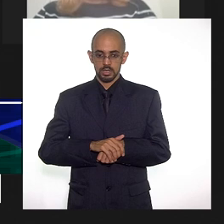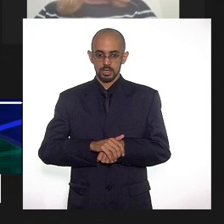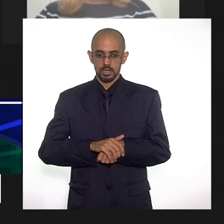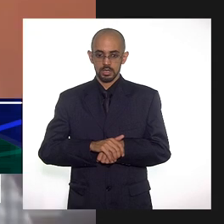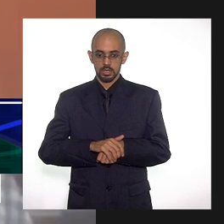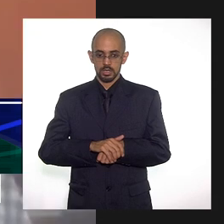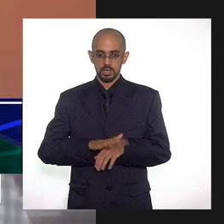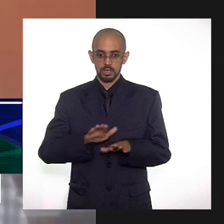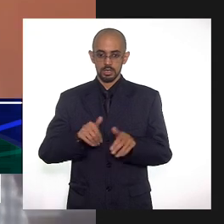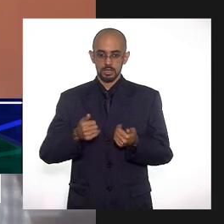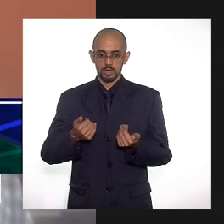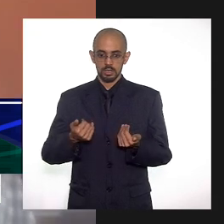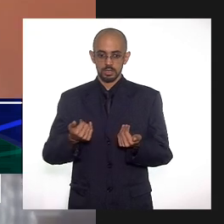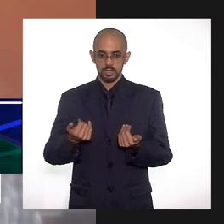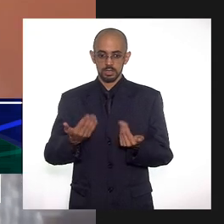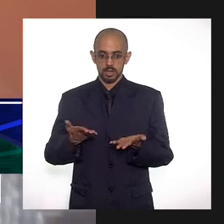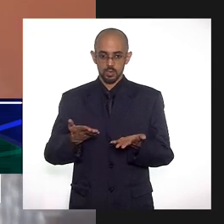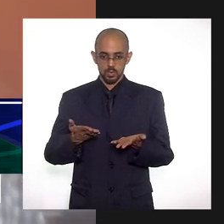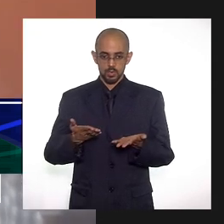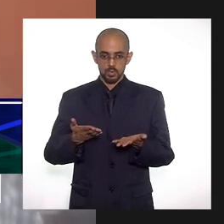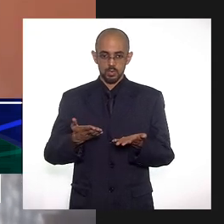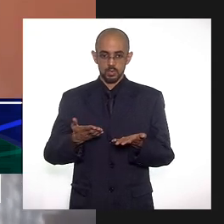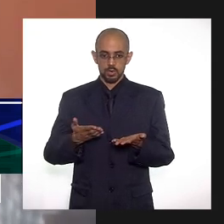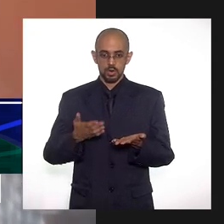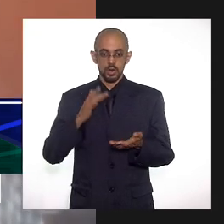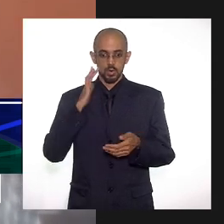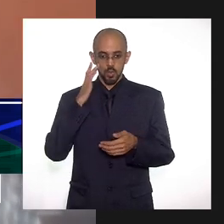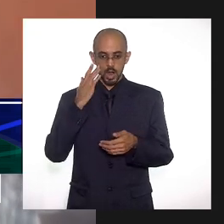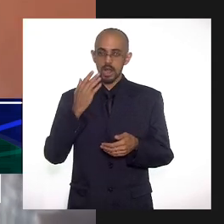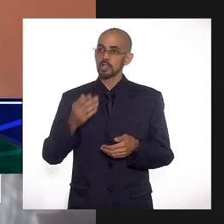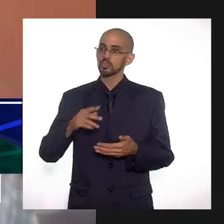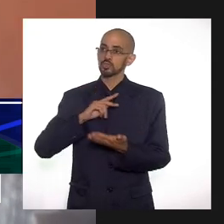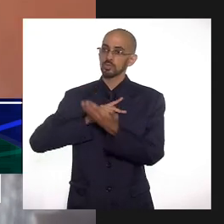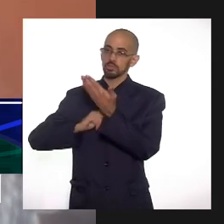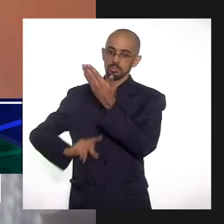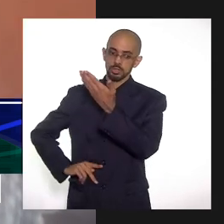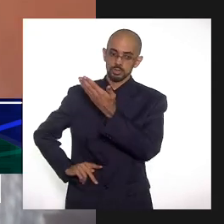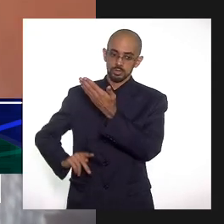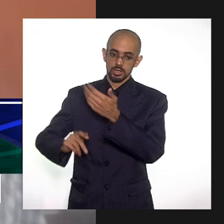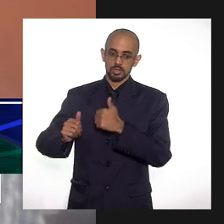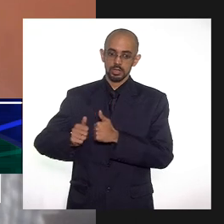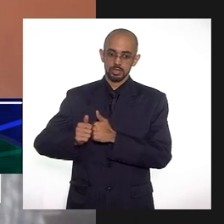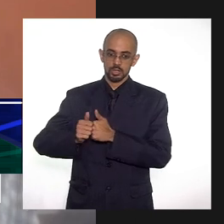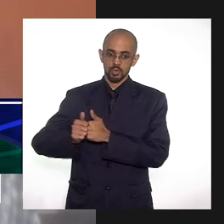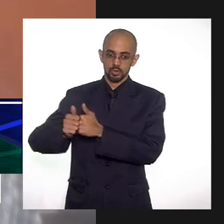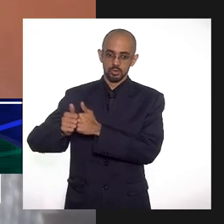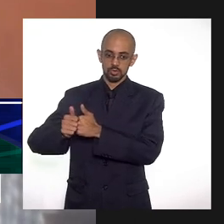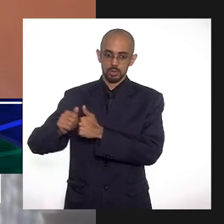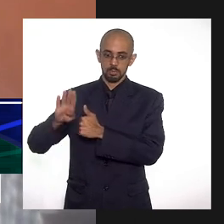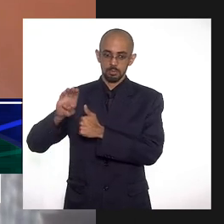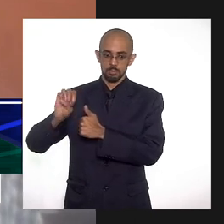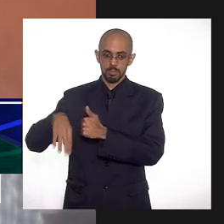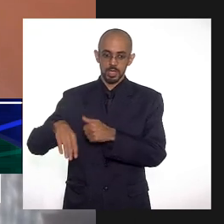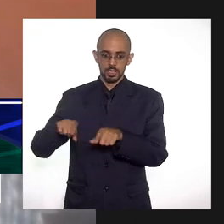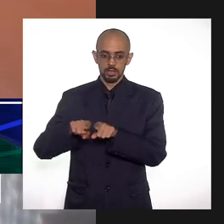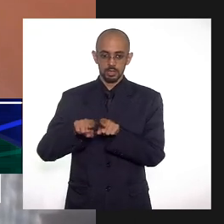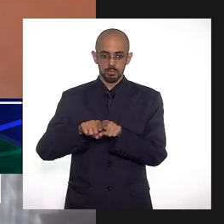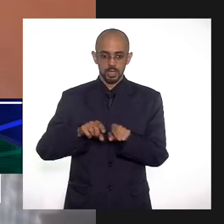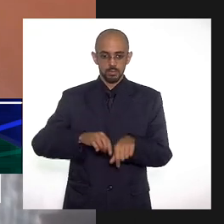Eu acho que está sendo bem conduzido por Vossa Excelência, pelo deputado